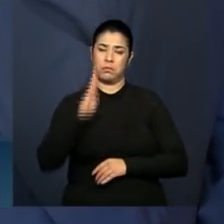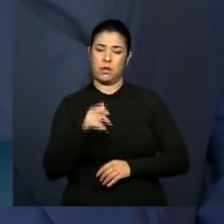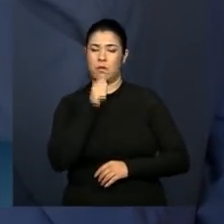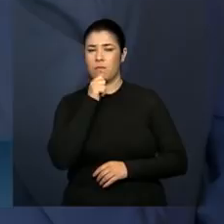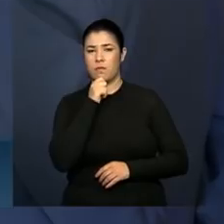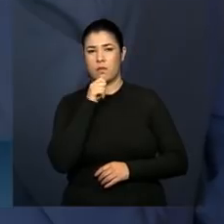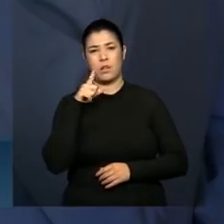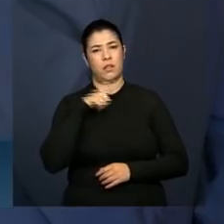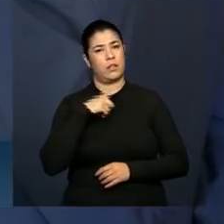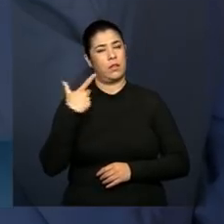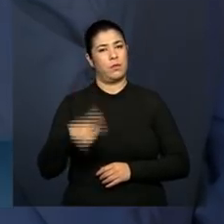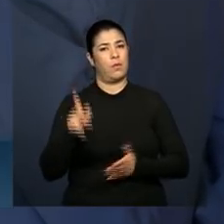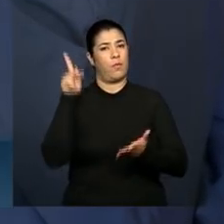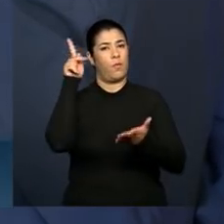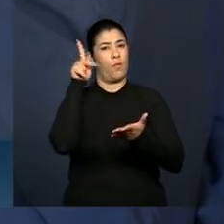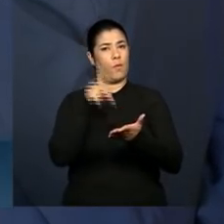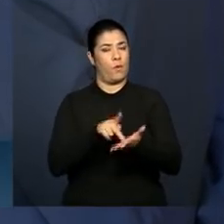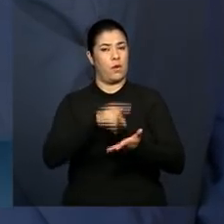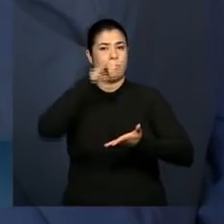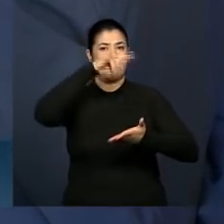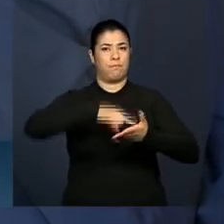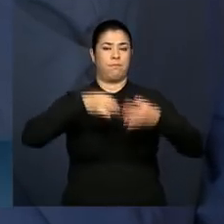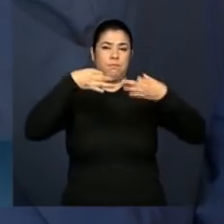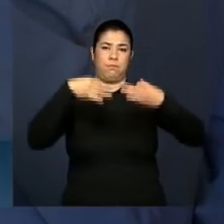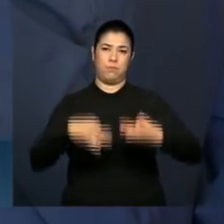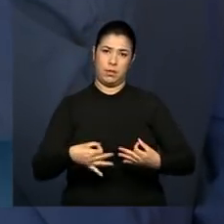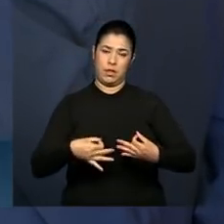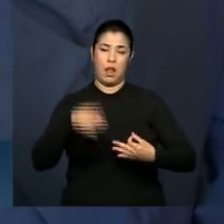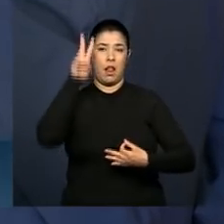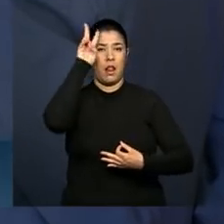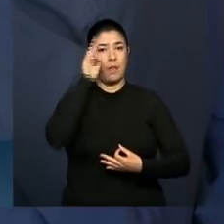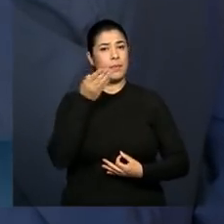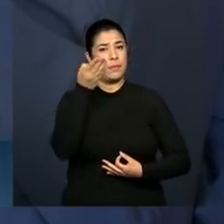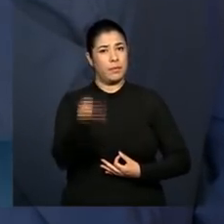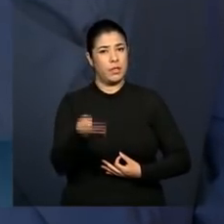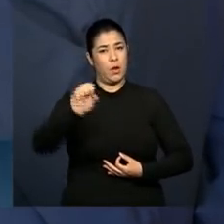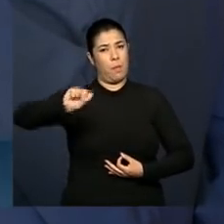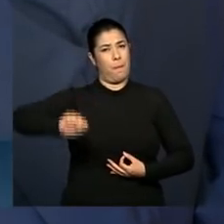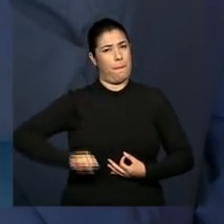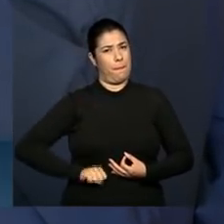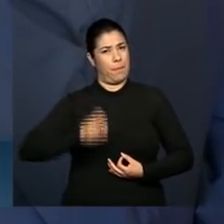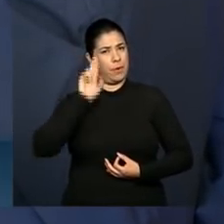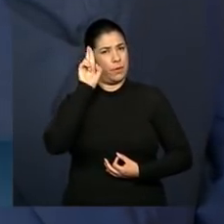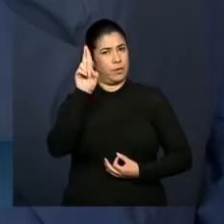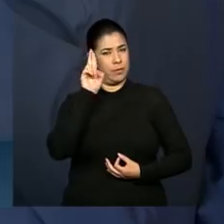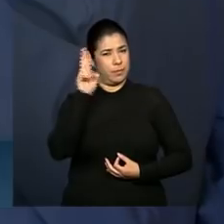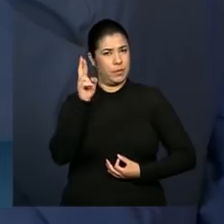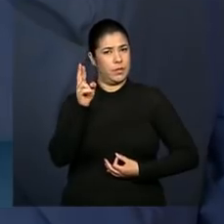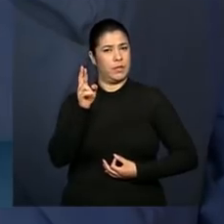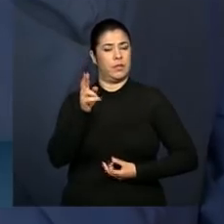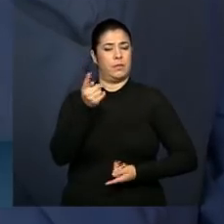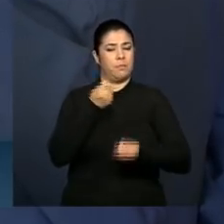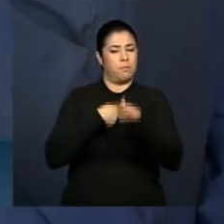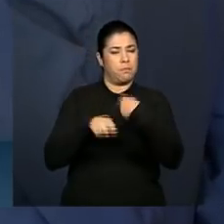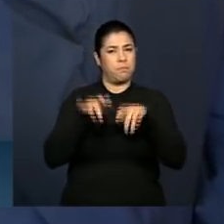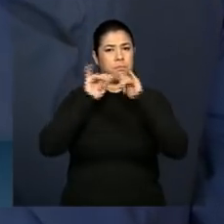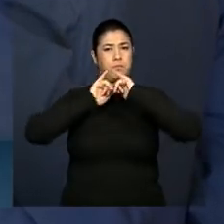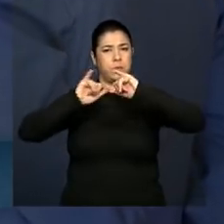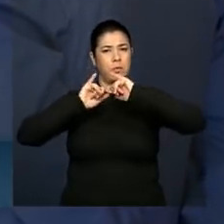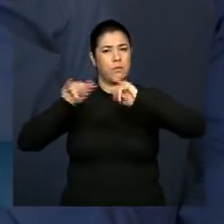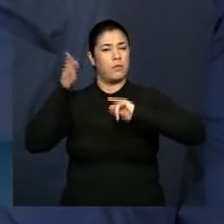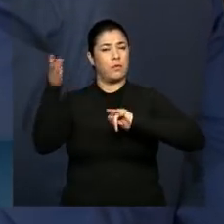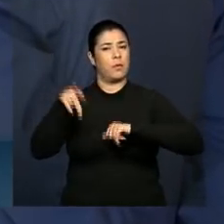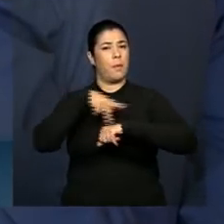formalizados. Lembrando que o embaixador é a pessoa que representa e negocia e informa o país de origem do